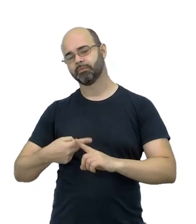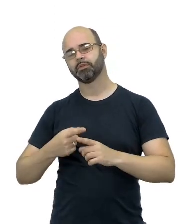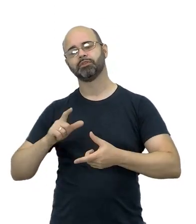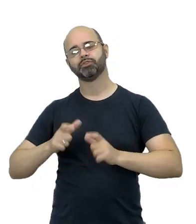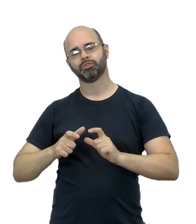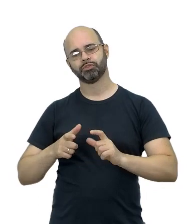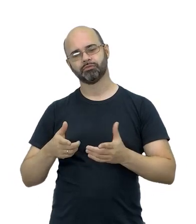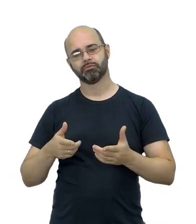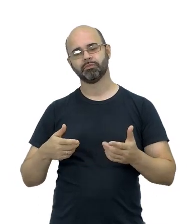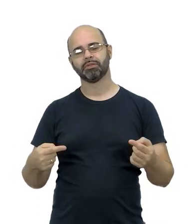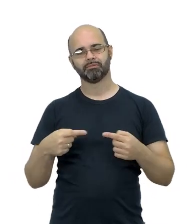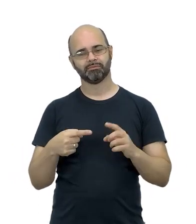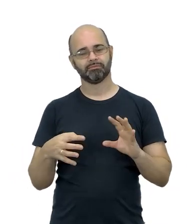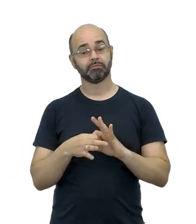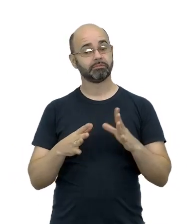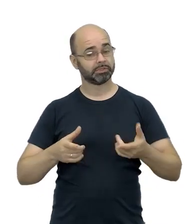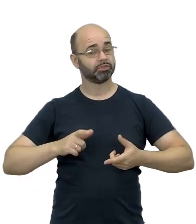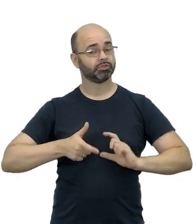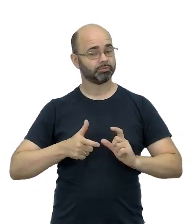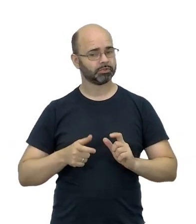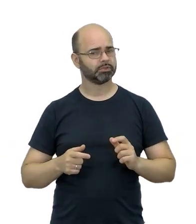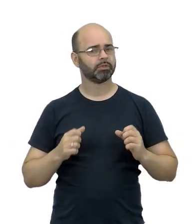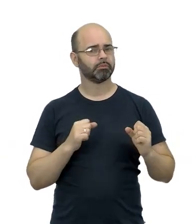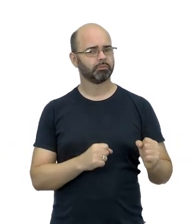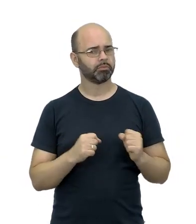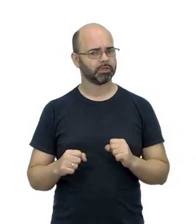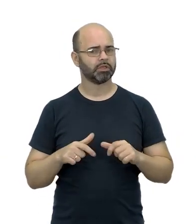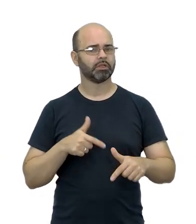um grande potencializador desse trabalho.